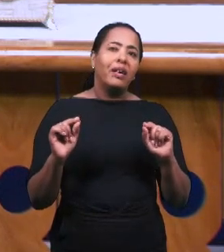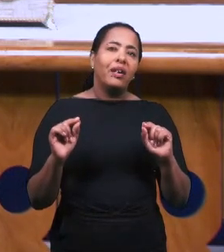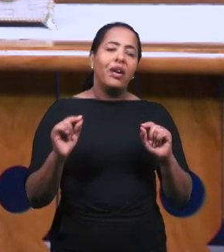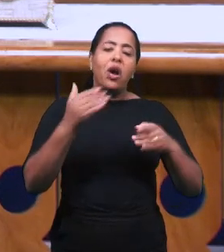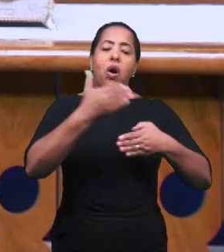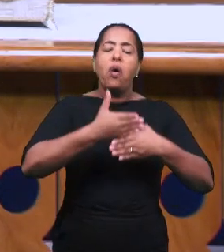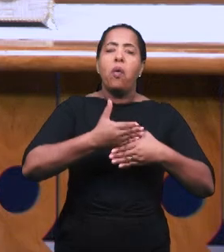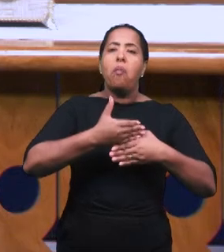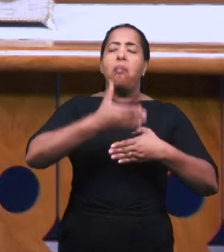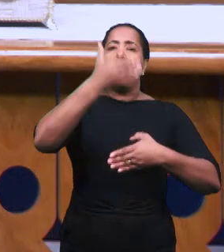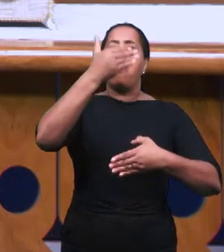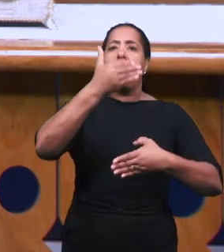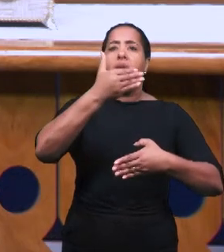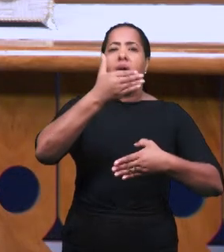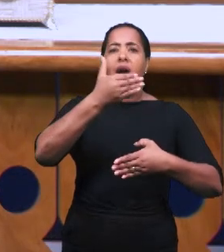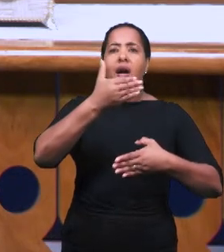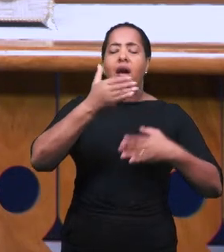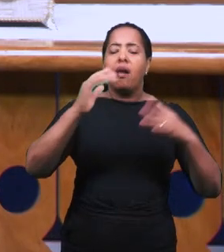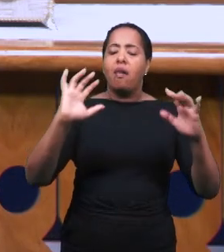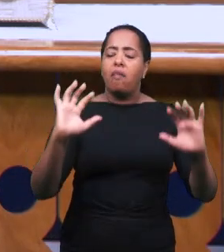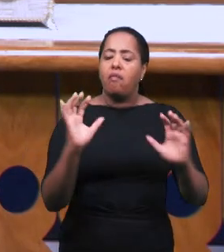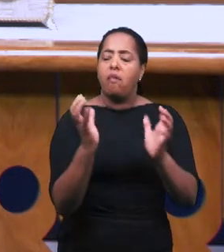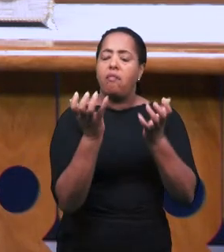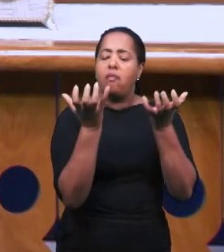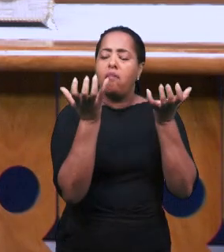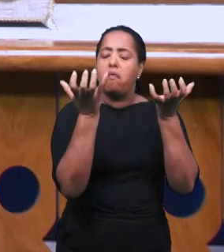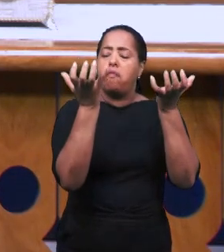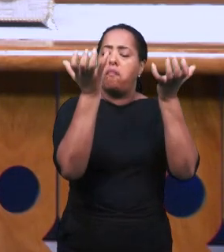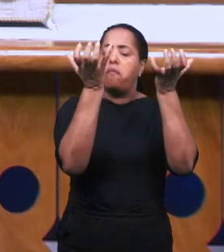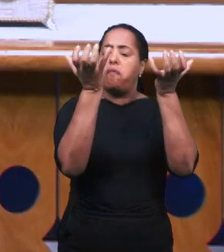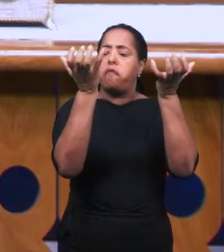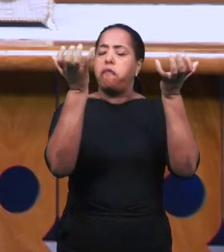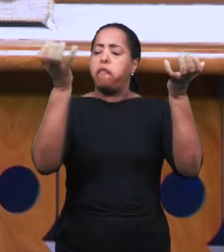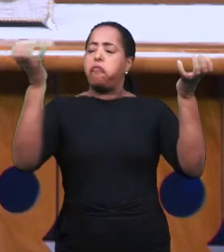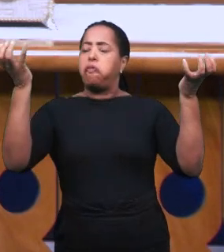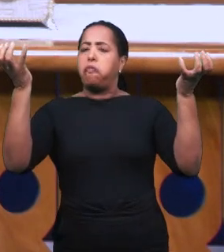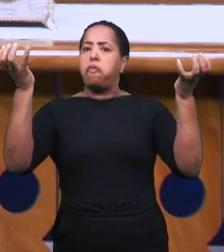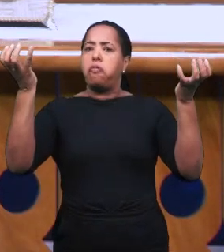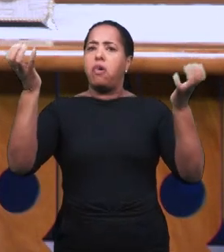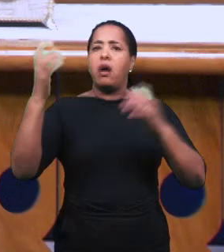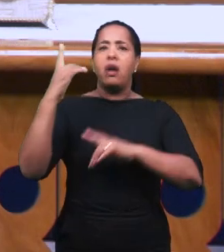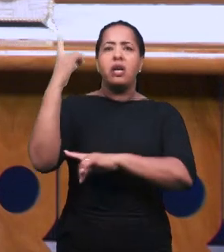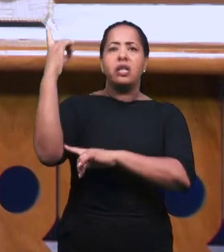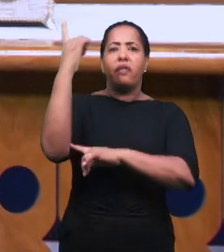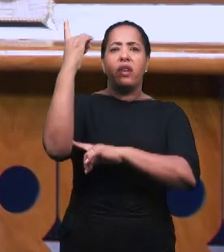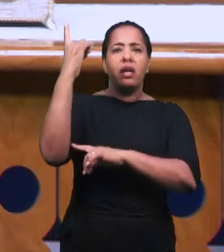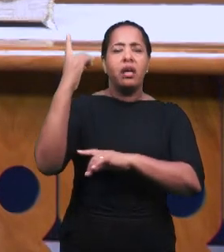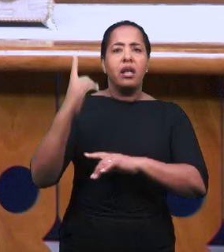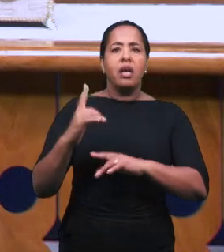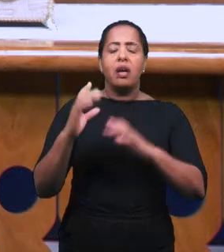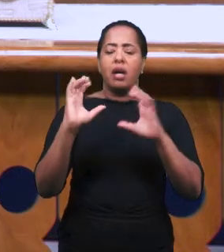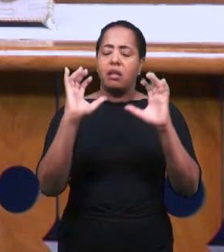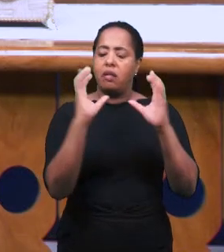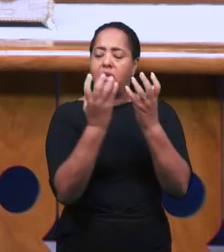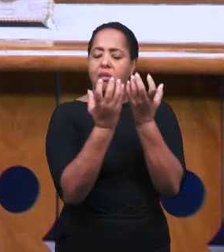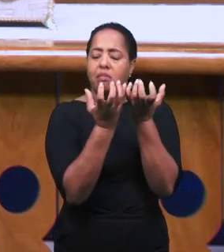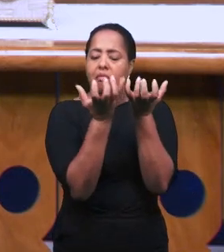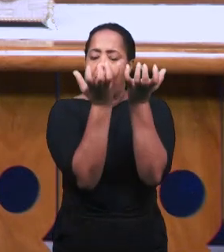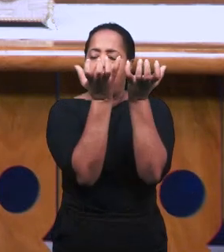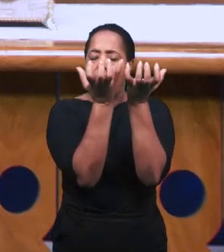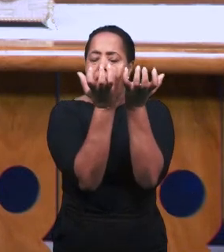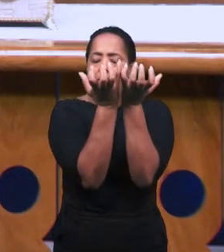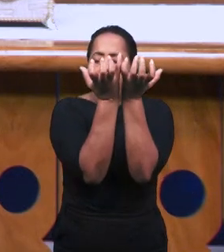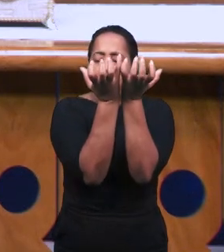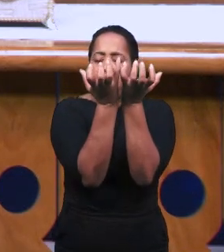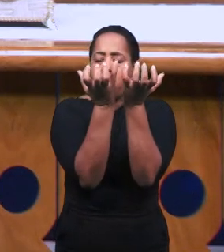né? Como a torre de Davi, né? Aquela torre que existia, aquelas que eles faziam